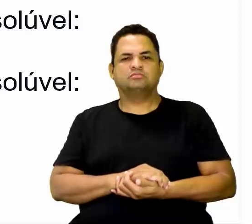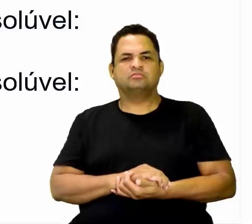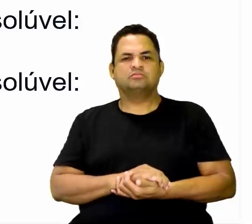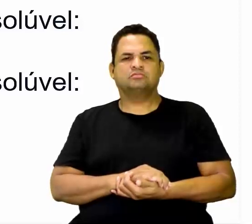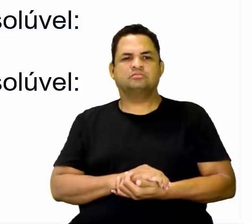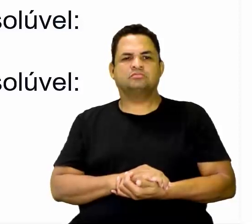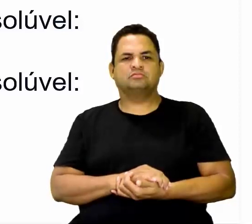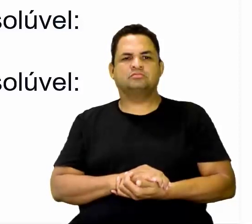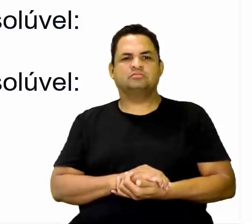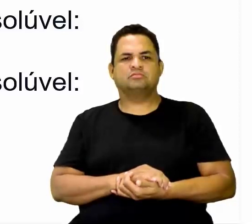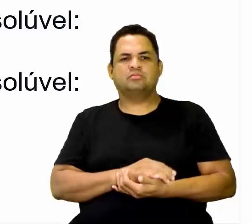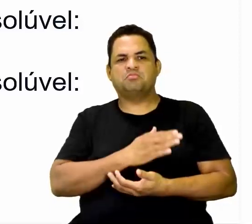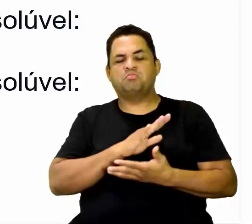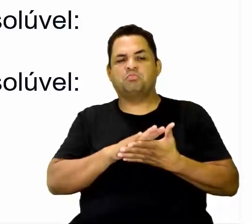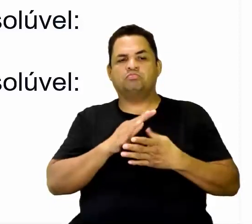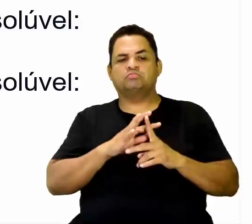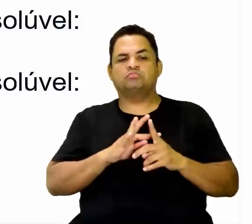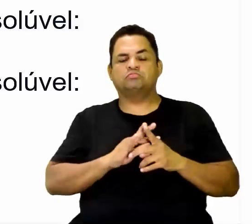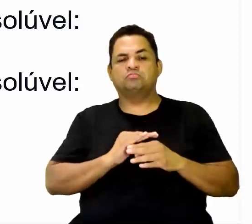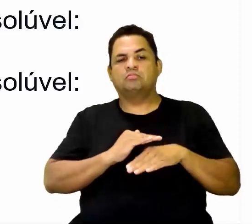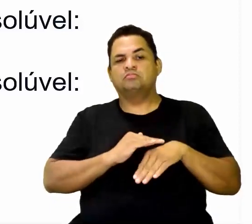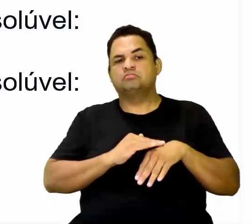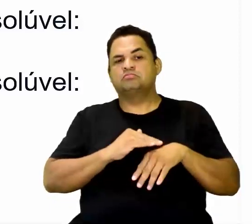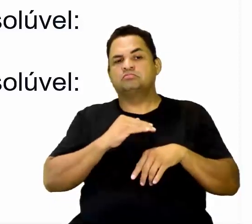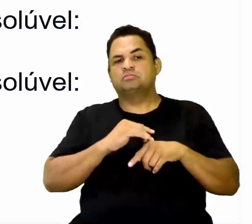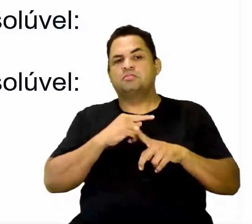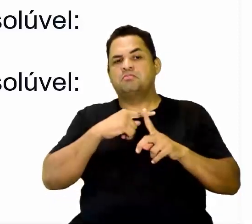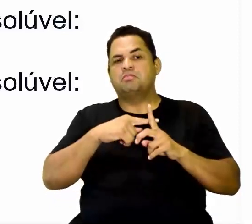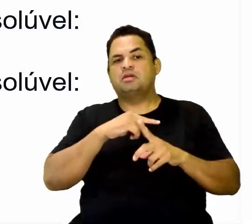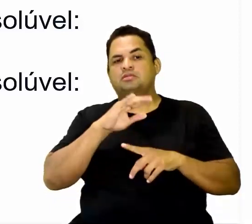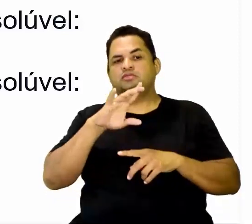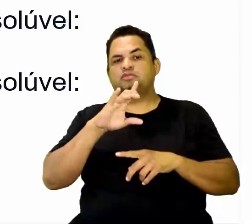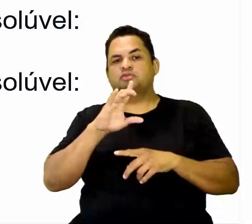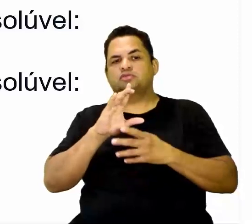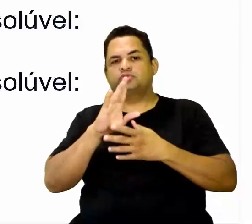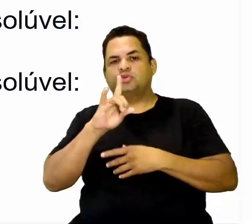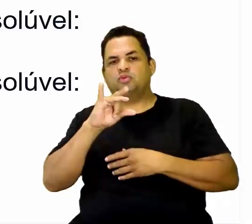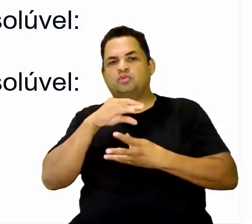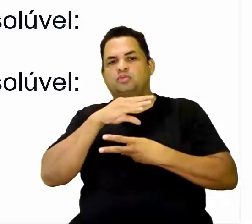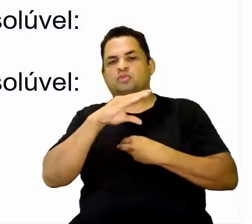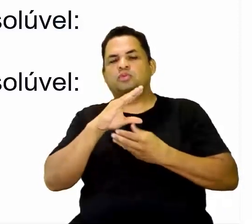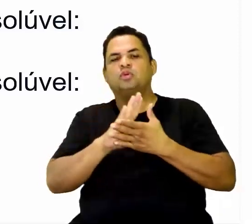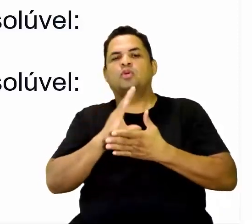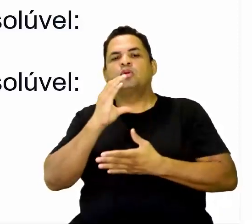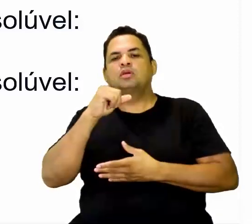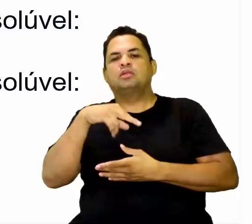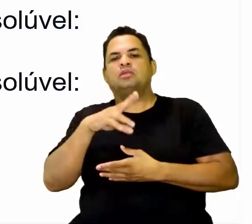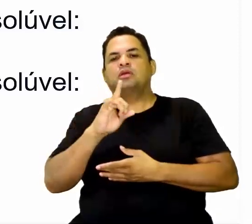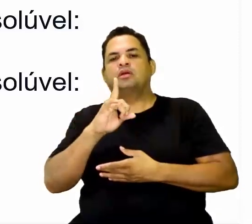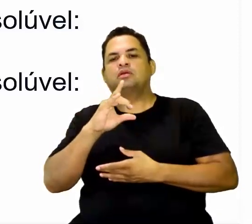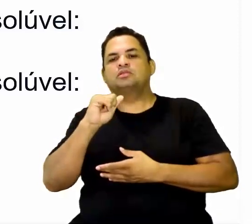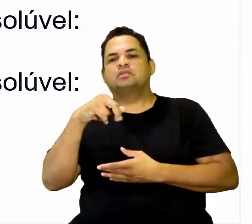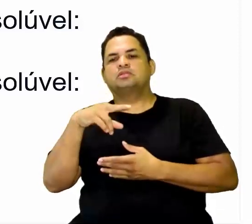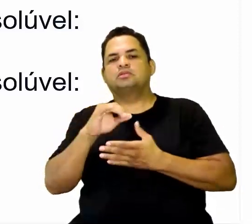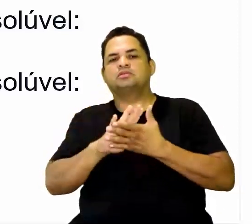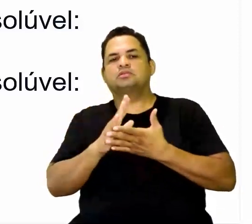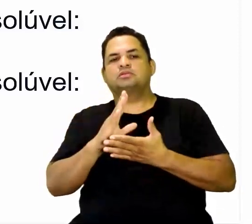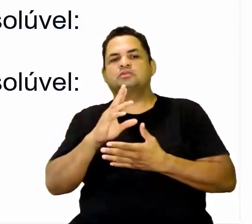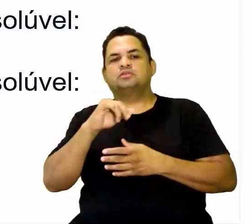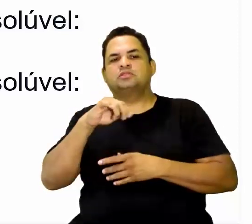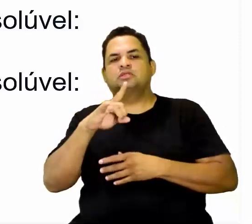Mais solúvel, o cloreto de sódio. E o menos solúvel, o nitrato de prata.